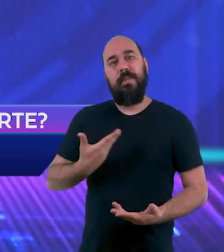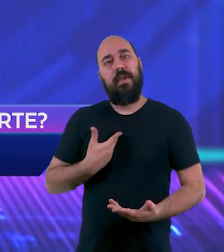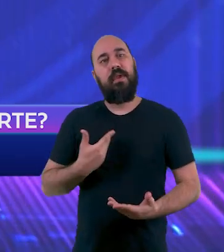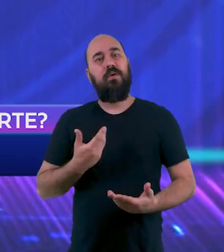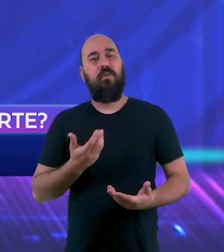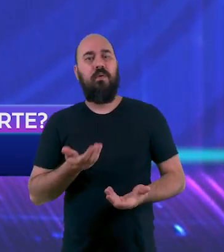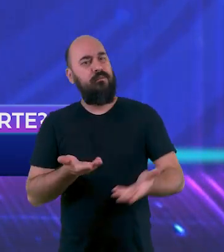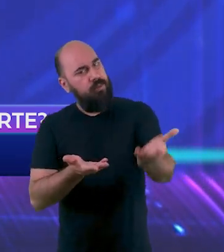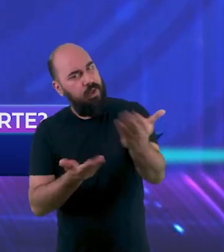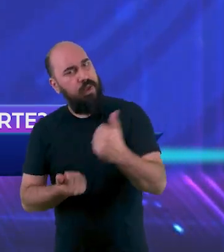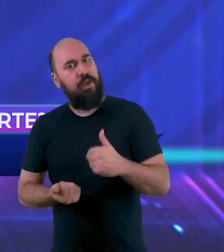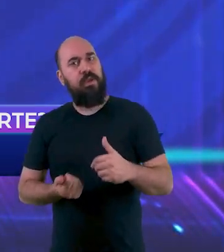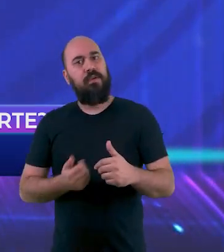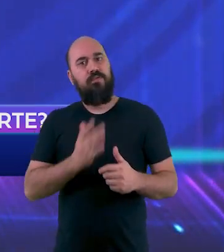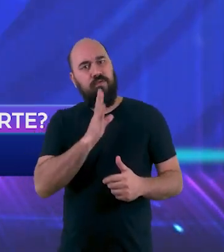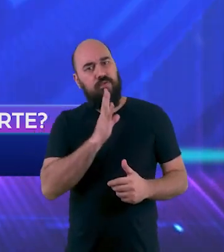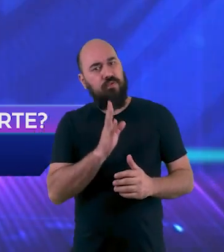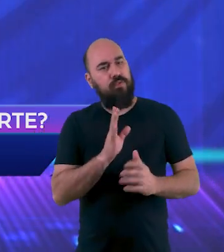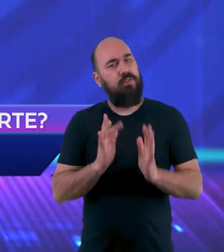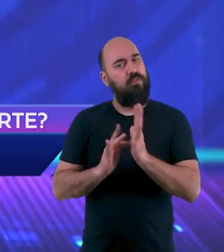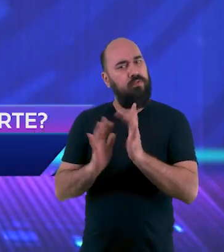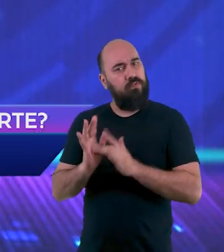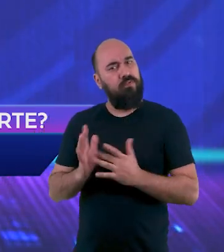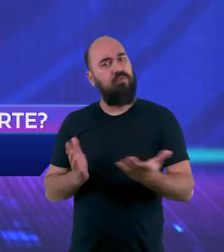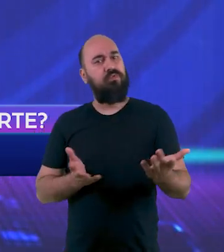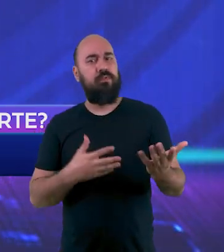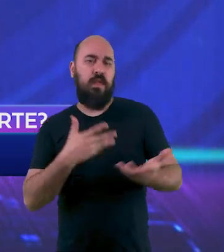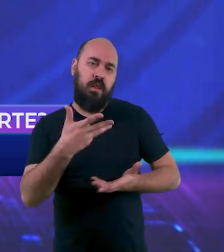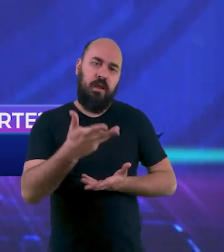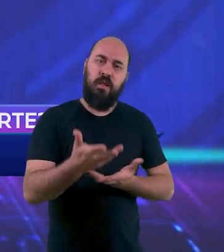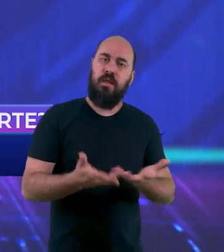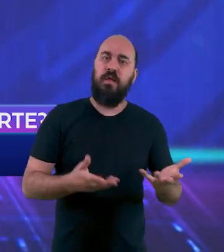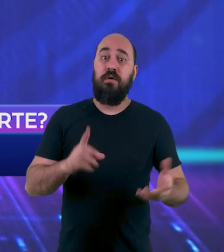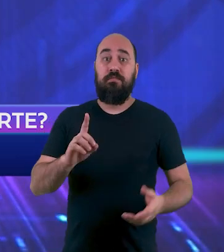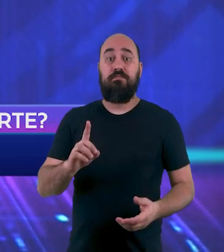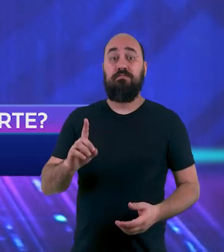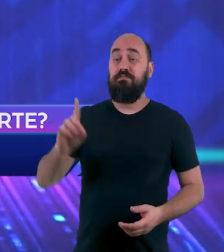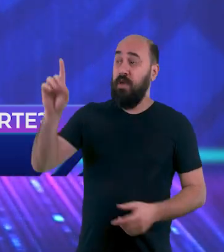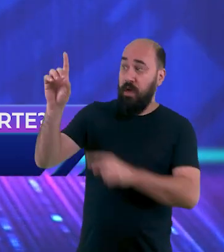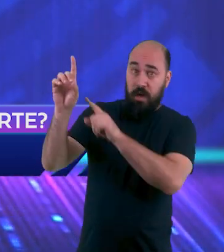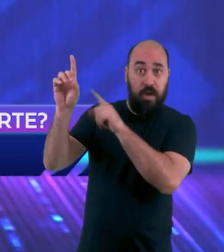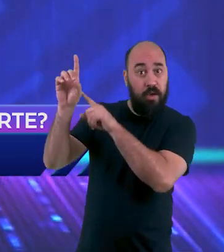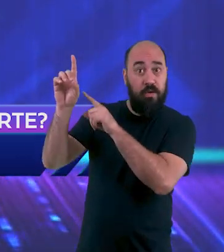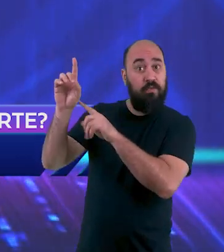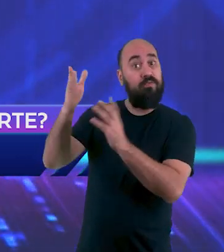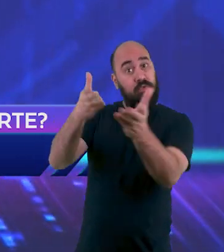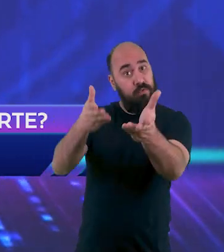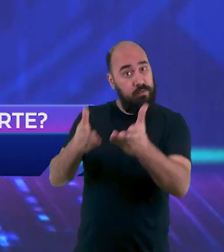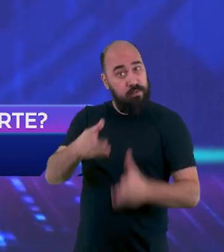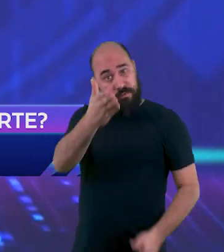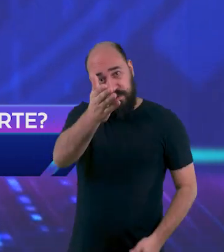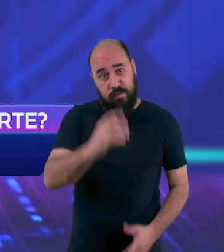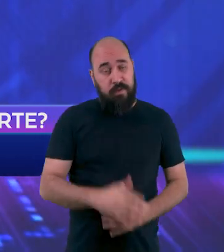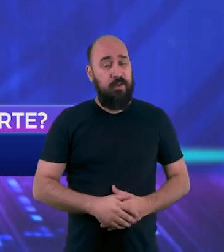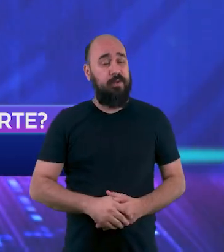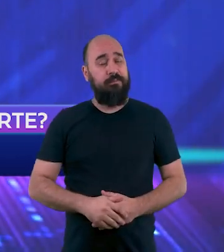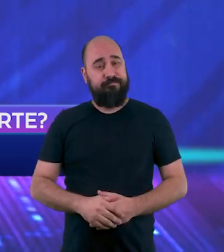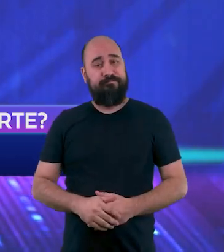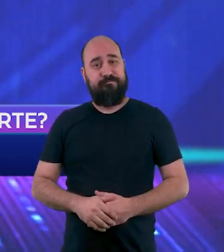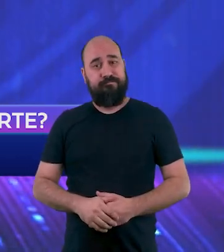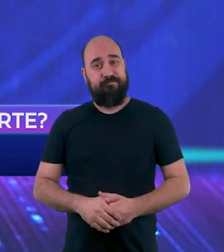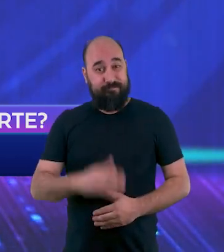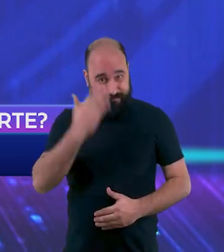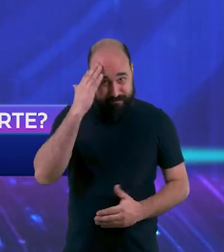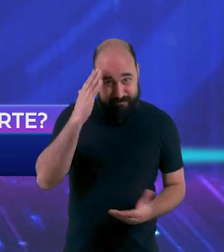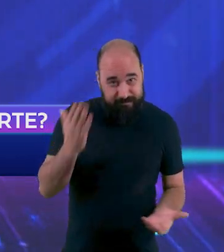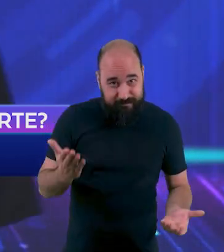te influencia pela salvação, para a Bíblia Sagrada. Na verdade, não é o amigo que está falando, é o próprio Deus que está falando.